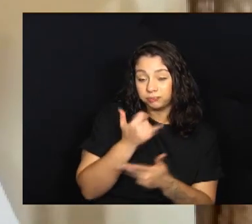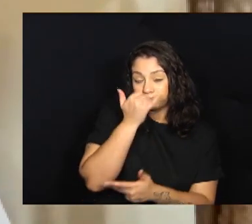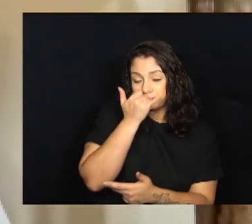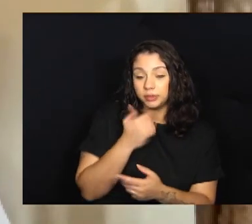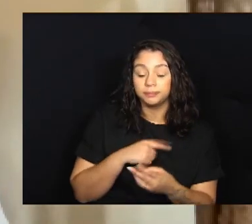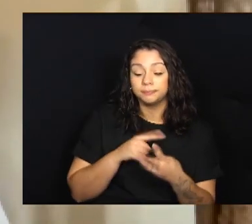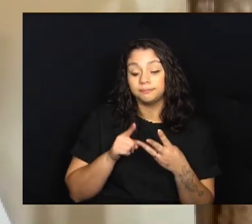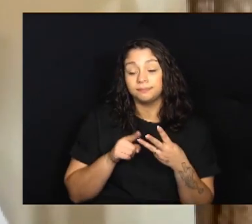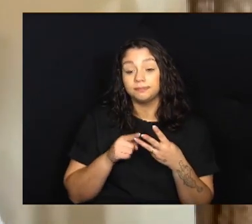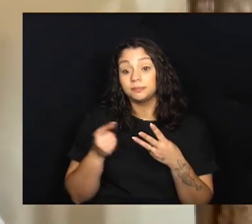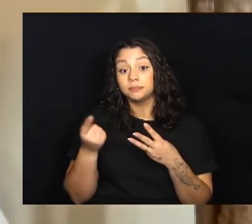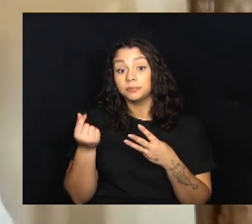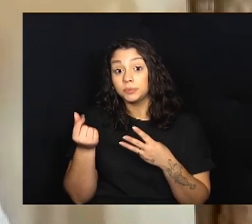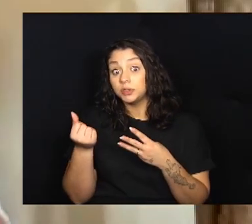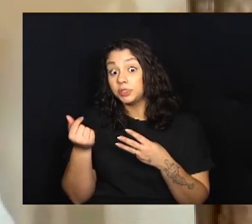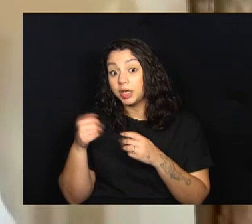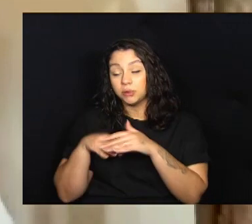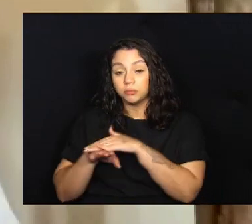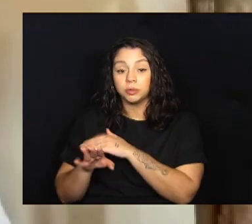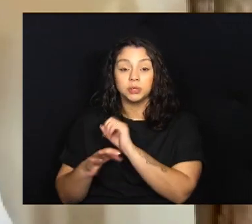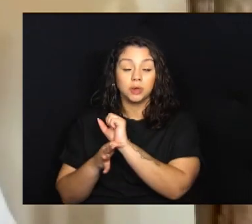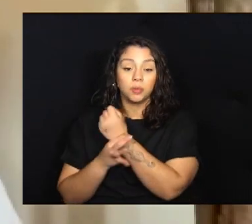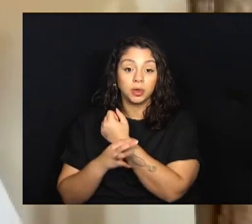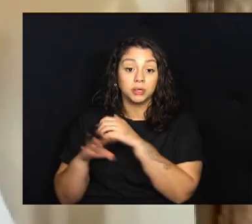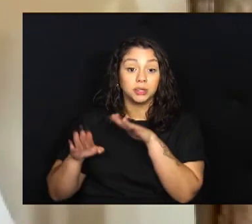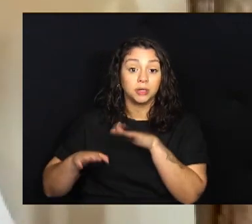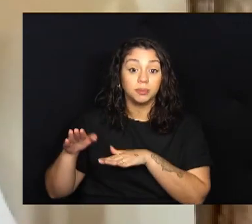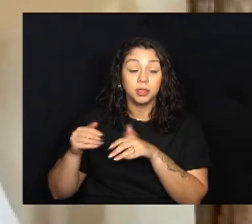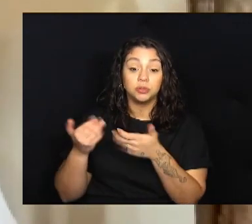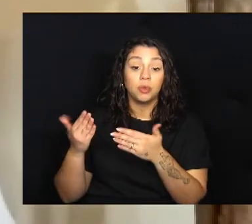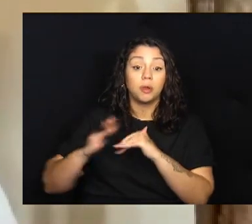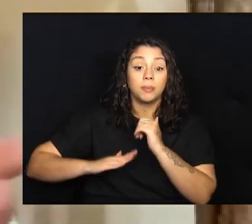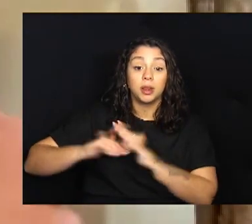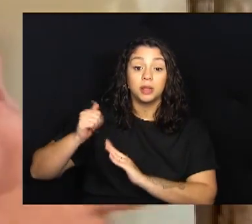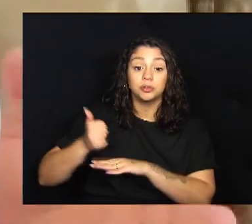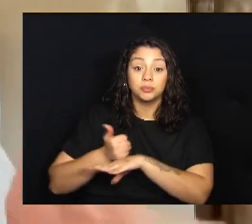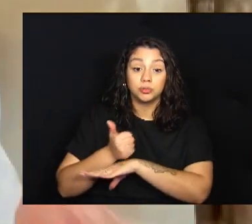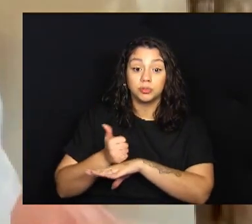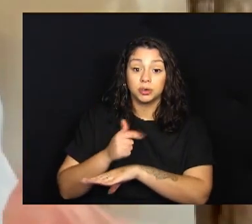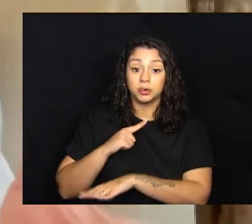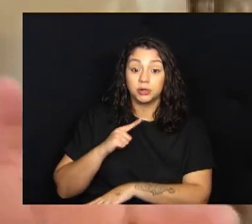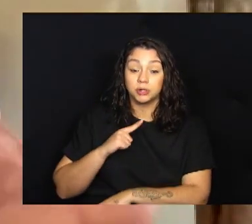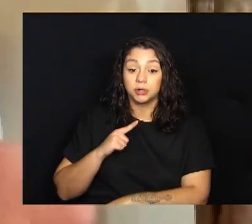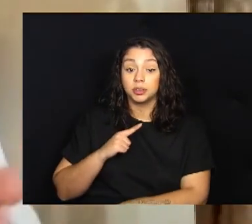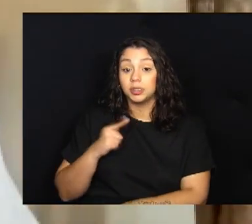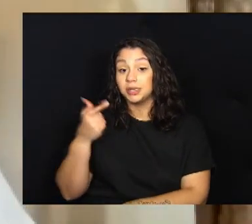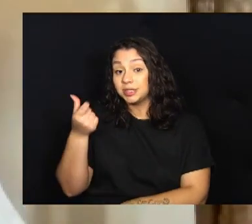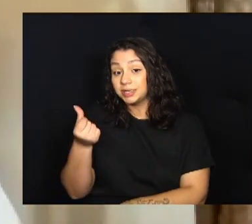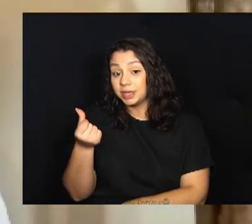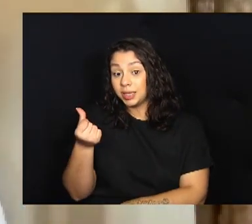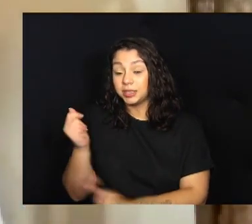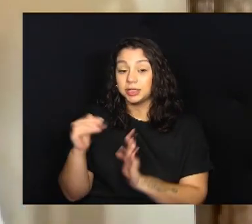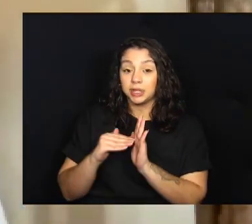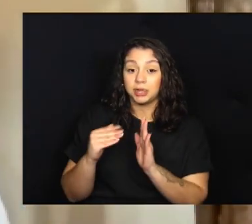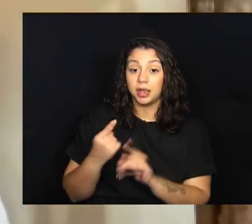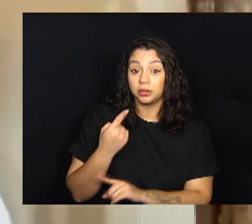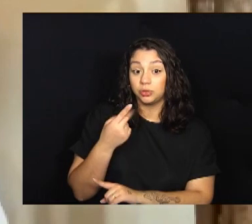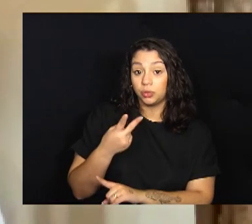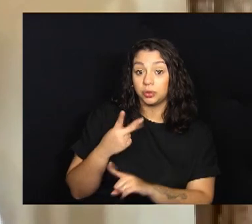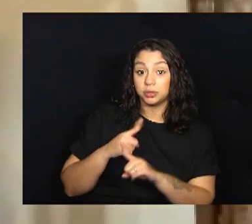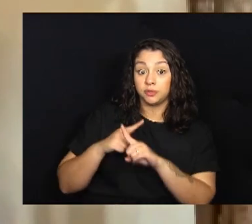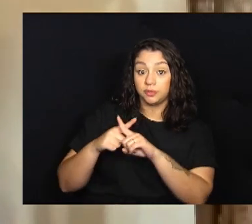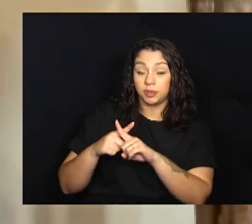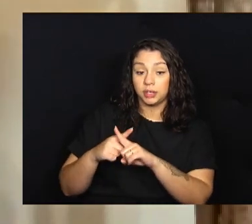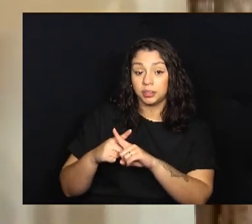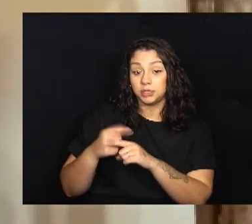segurança, o ideal é que você tenha ali, dependendo da sua atividade profissional, de 6 a 12 vezes o valor que você precisa todo mês